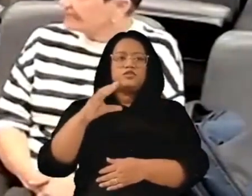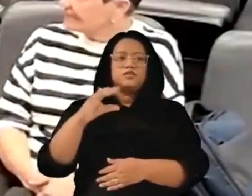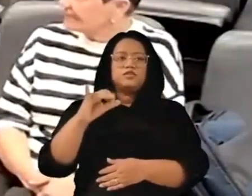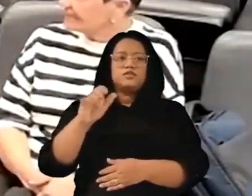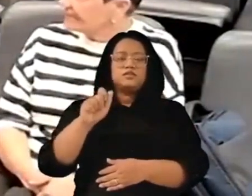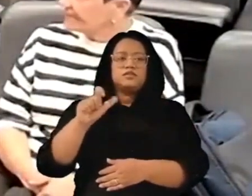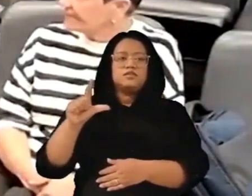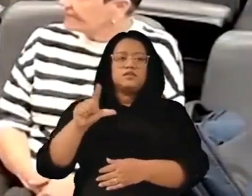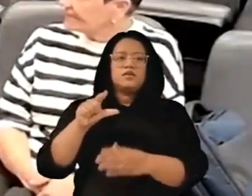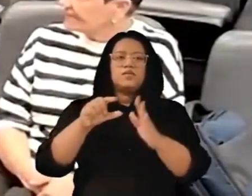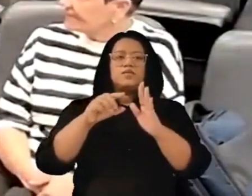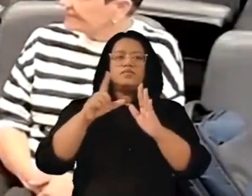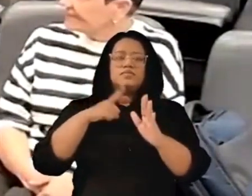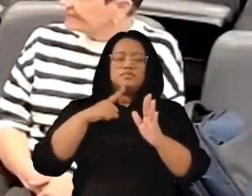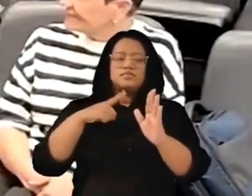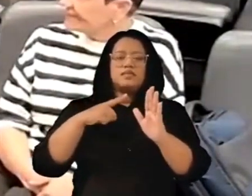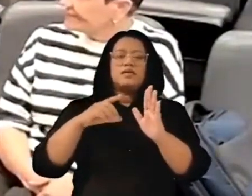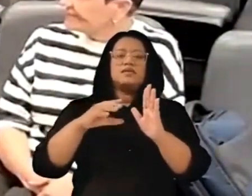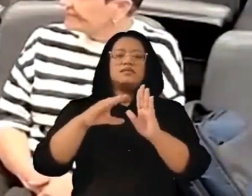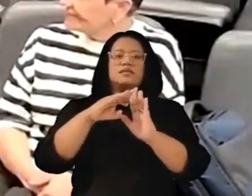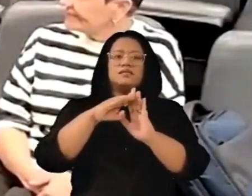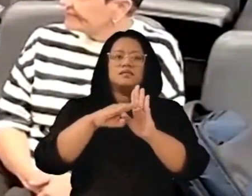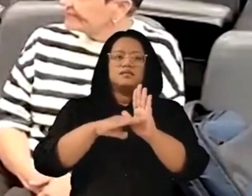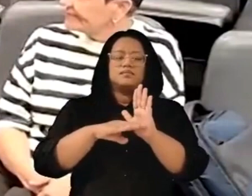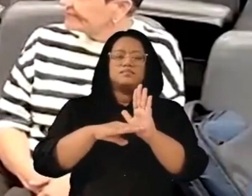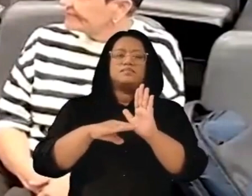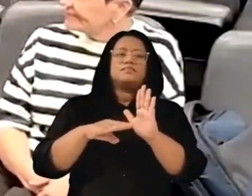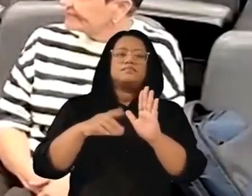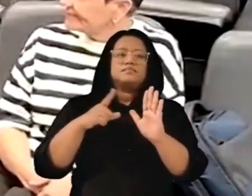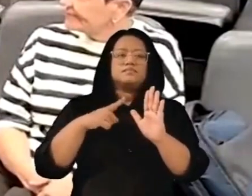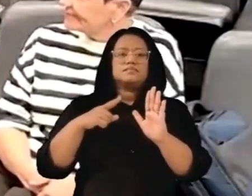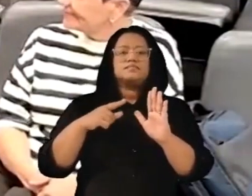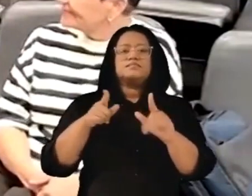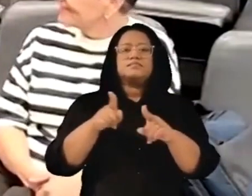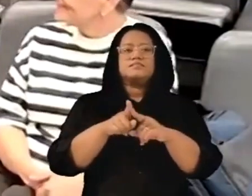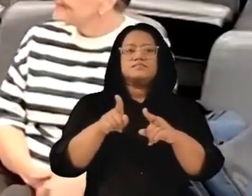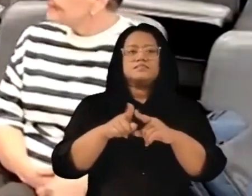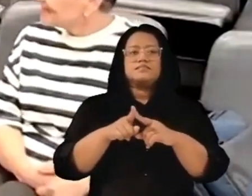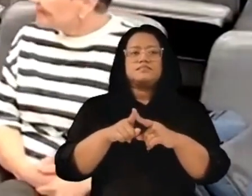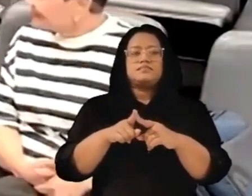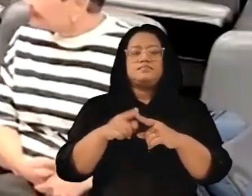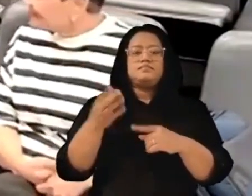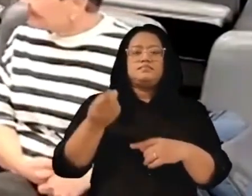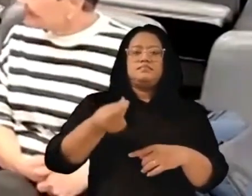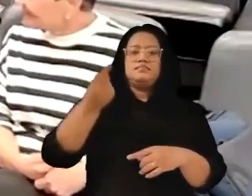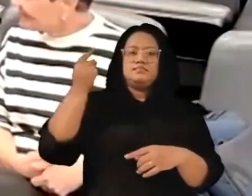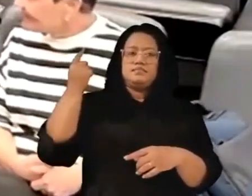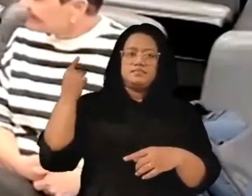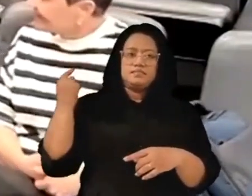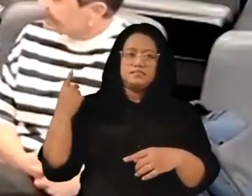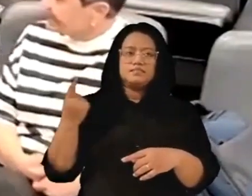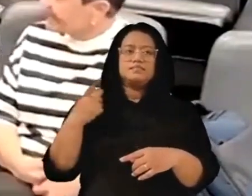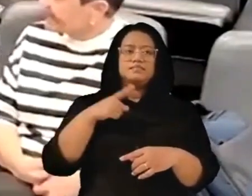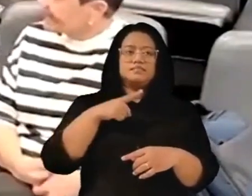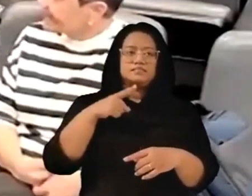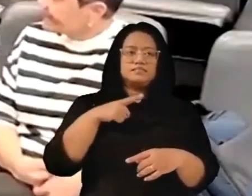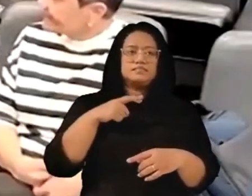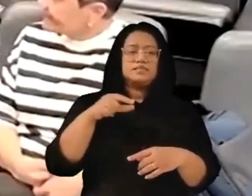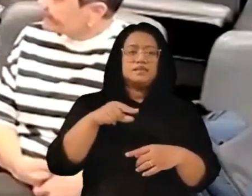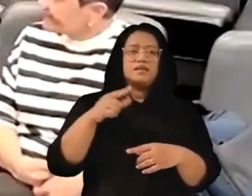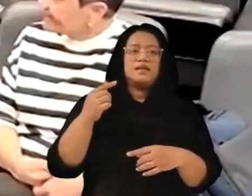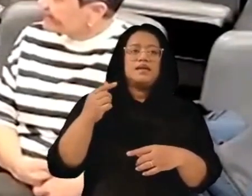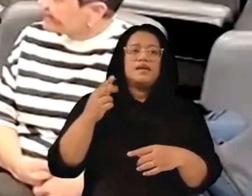Código de Processo Civil, na verdade, previsto no ordenamento jurídico brasileiro, desde as ordenações filipinas, e extremamente